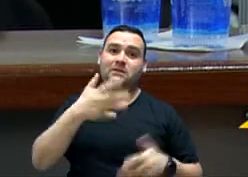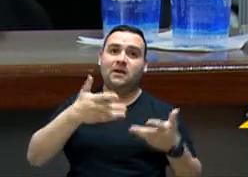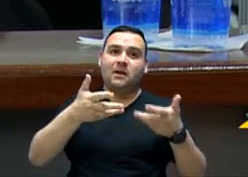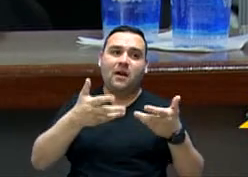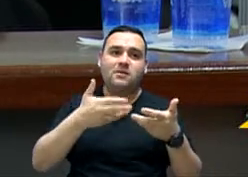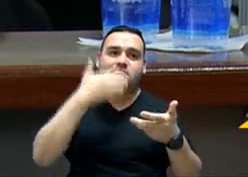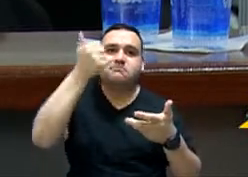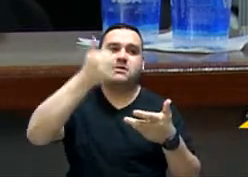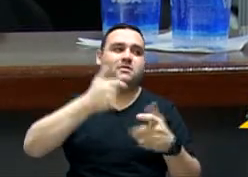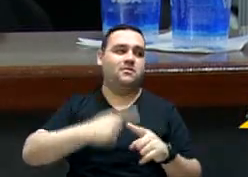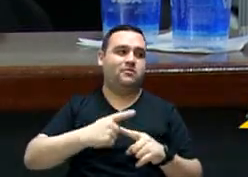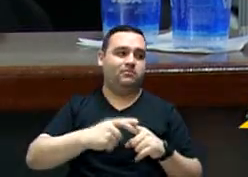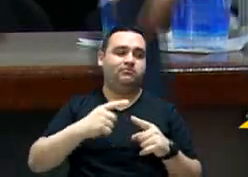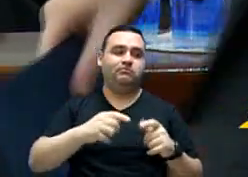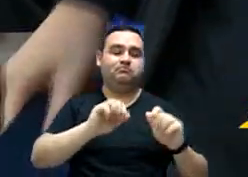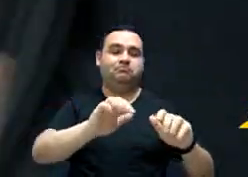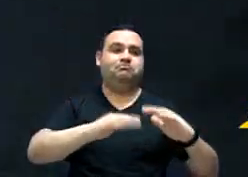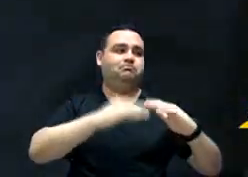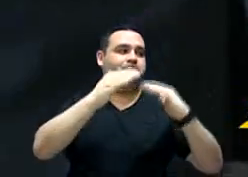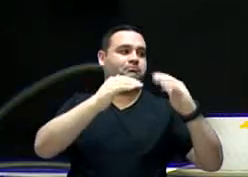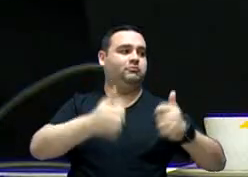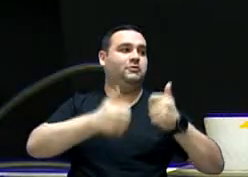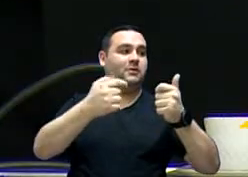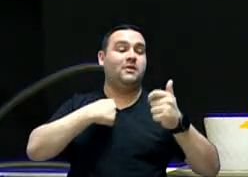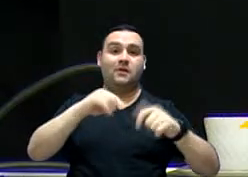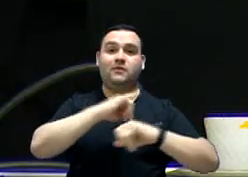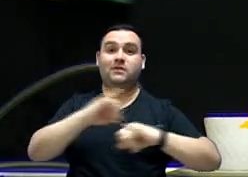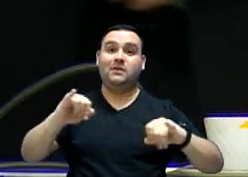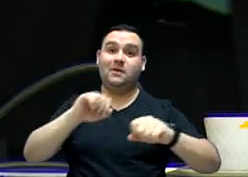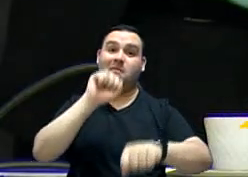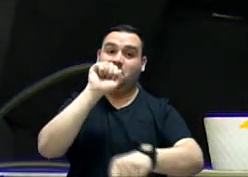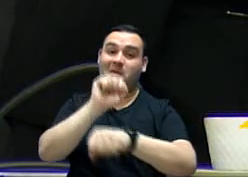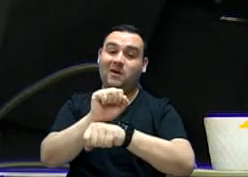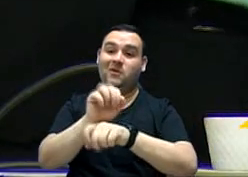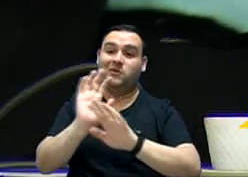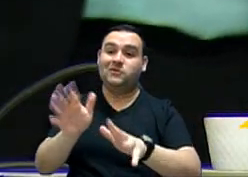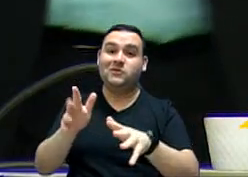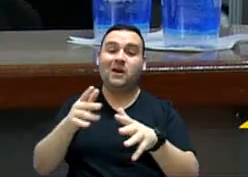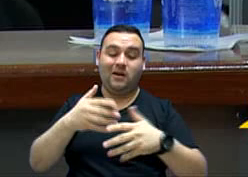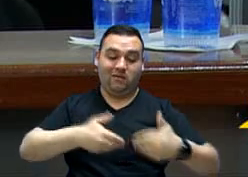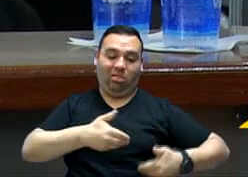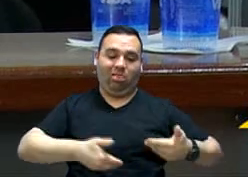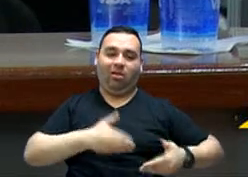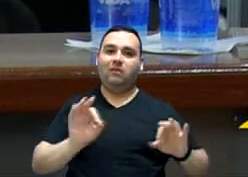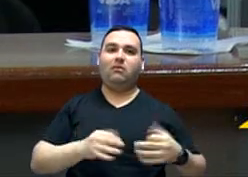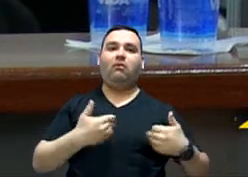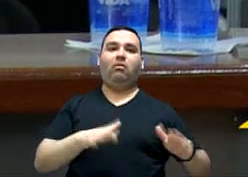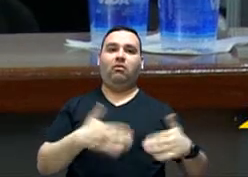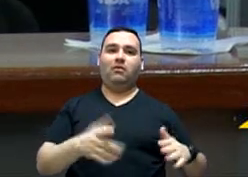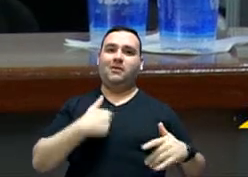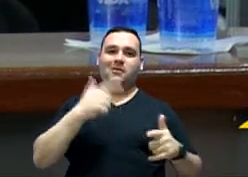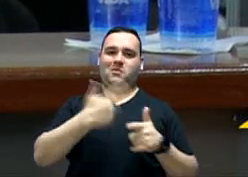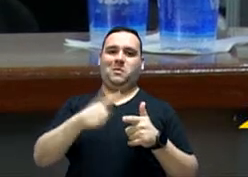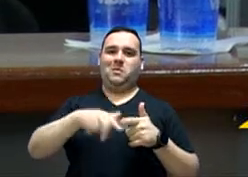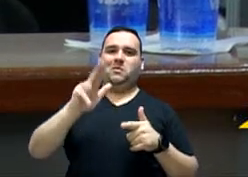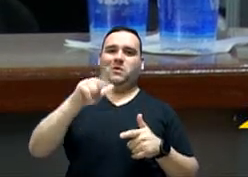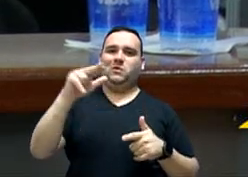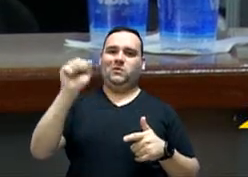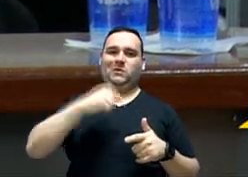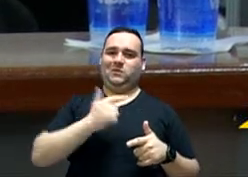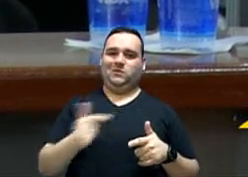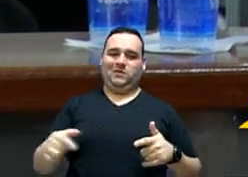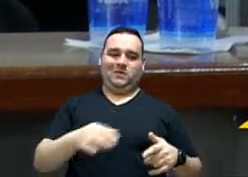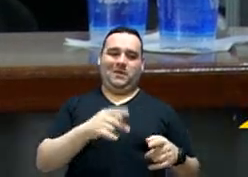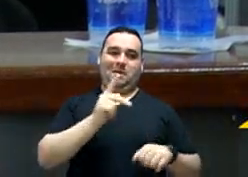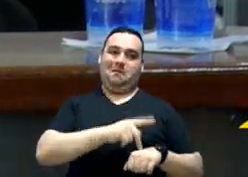melhora para sim, com certeza. O Pérez. Eu falei para ele isso, que ele tinha parado com isso aí, ele parou de se tratar, entendeu? Eu, graças a Deus, eu não vou ter cálculo renal, não, viu?